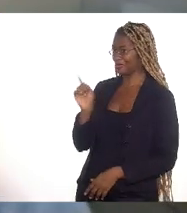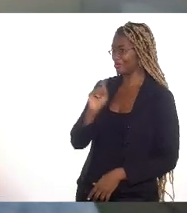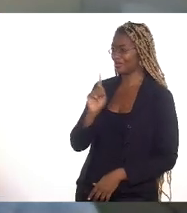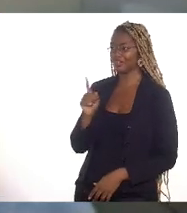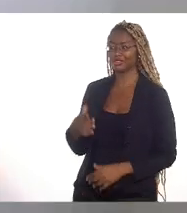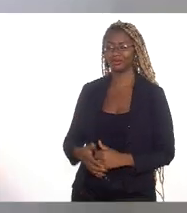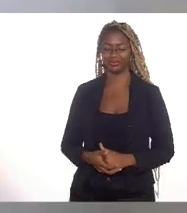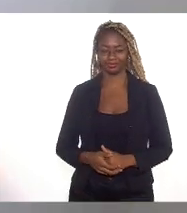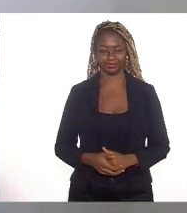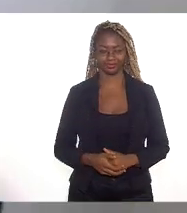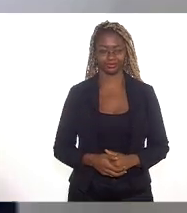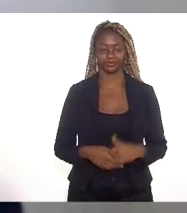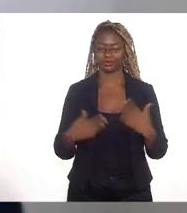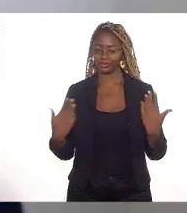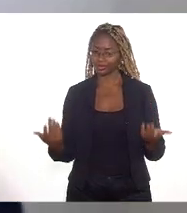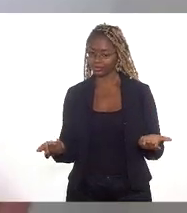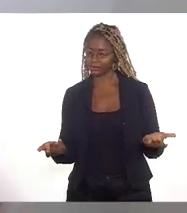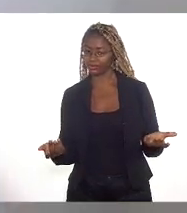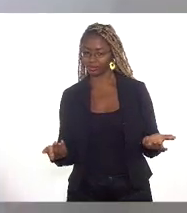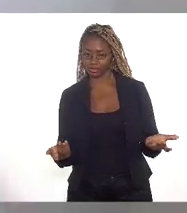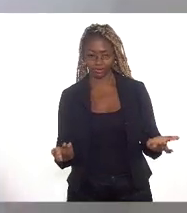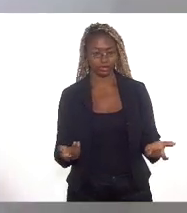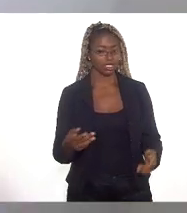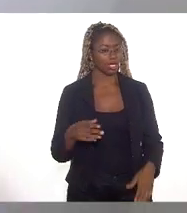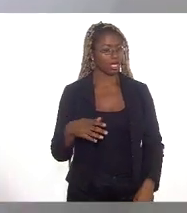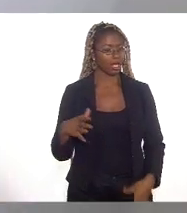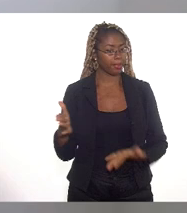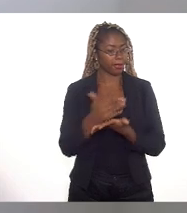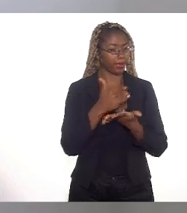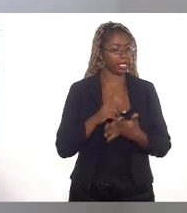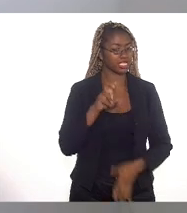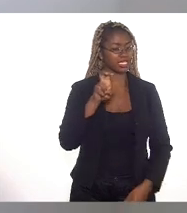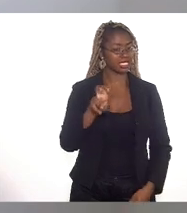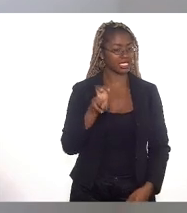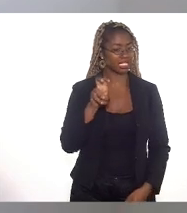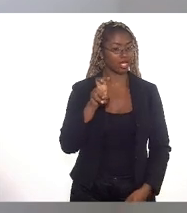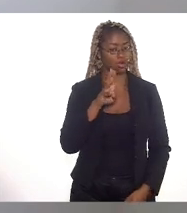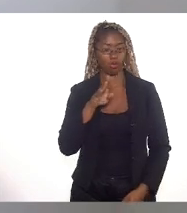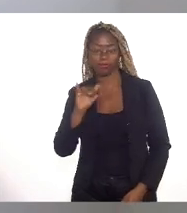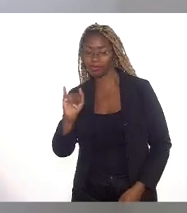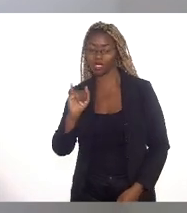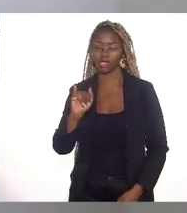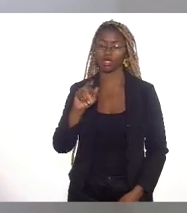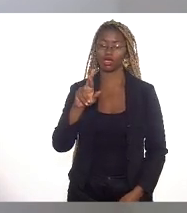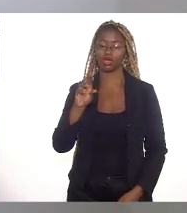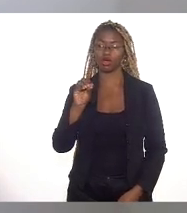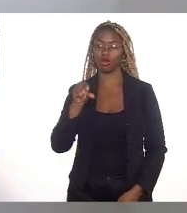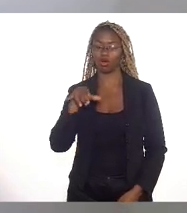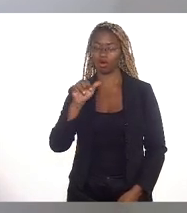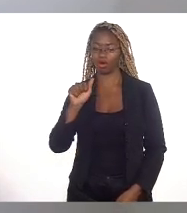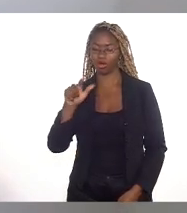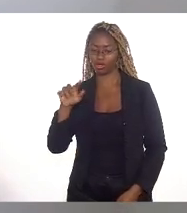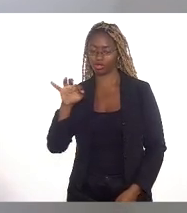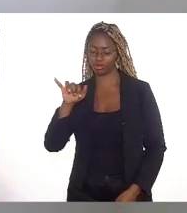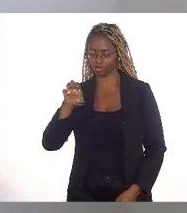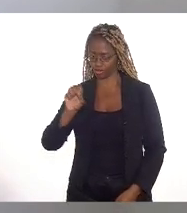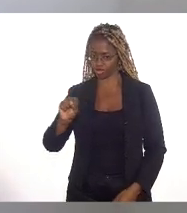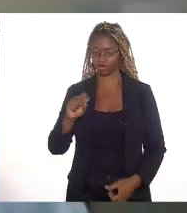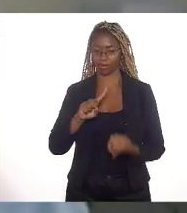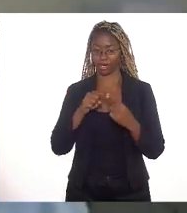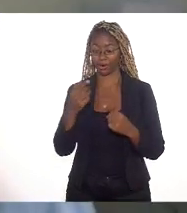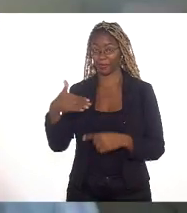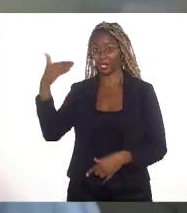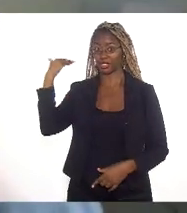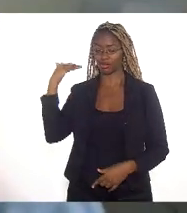presidente. Eu sei, mas esse ano nós vamos arrecadar mais 5 bi royalties em relação ao ano que passou. Essa é